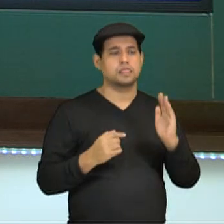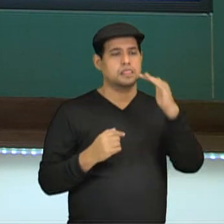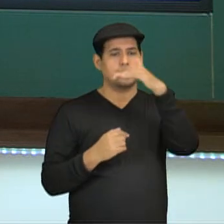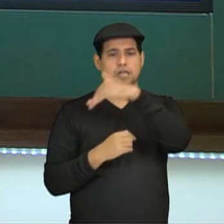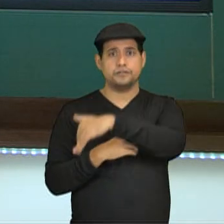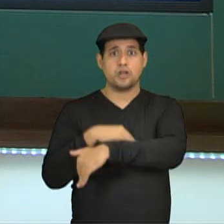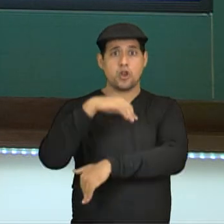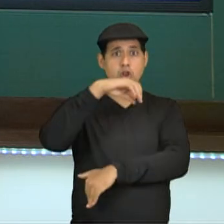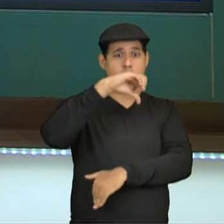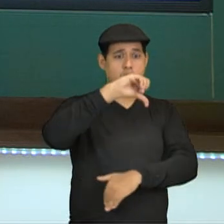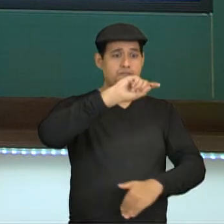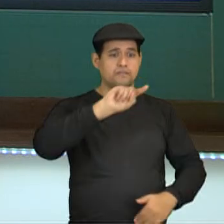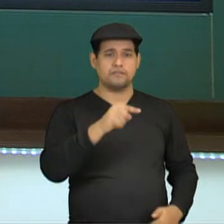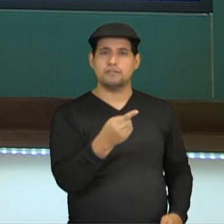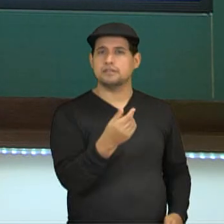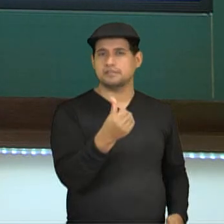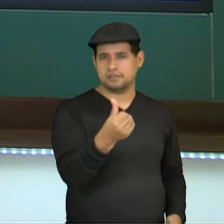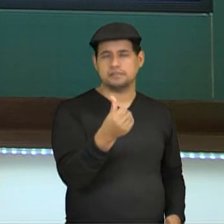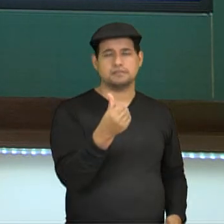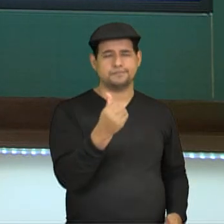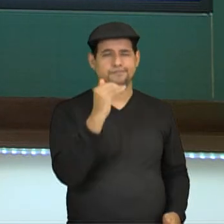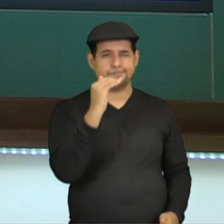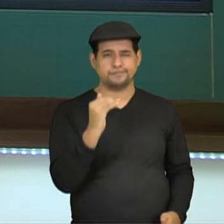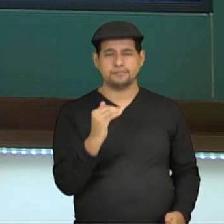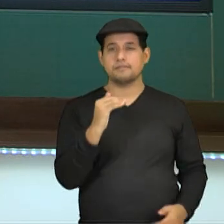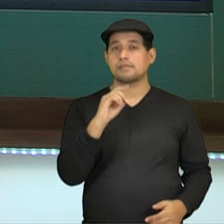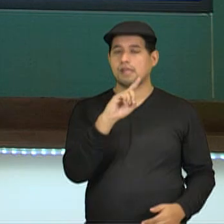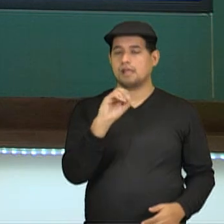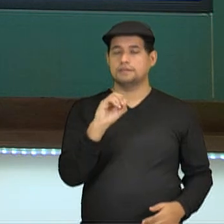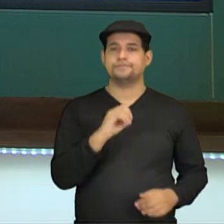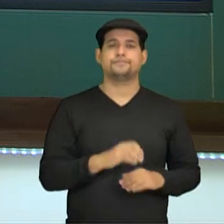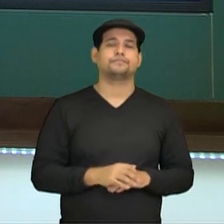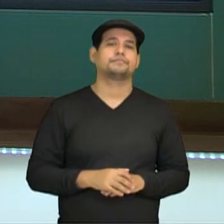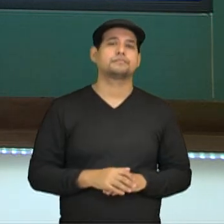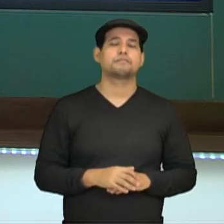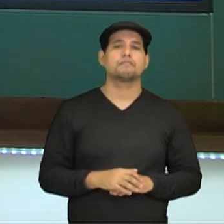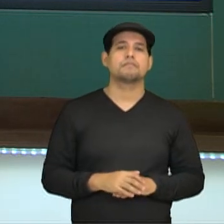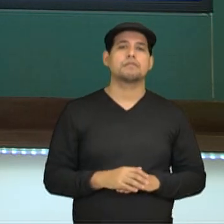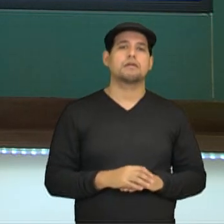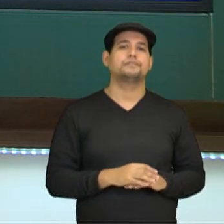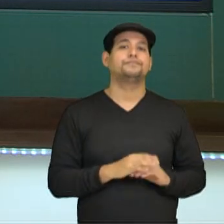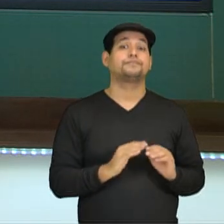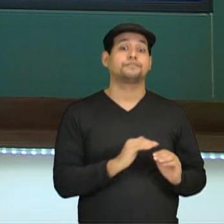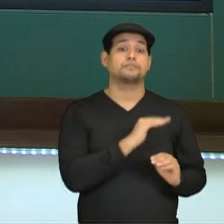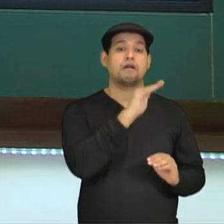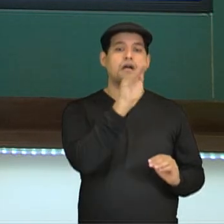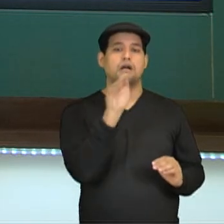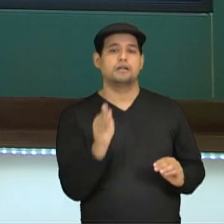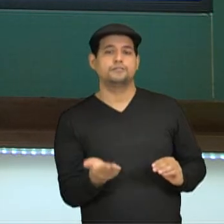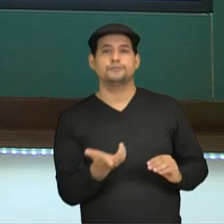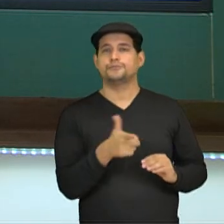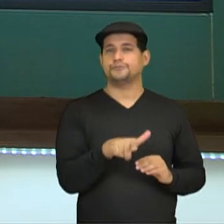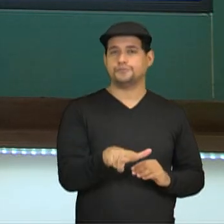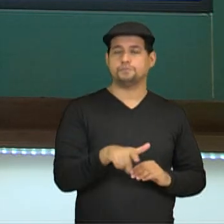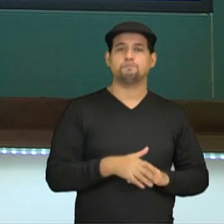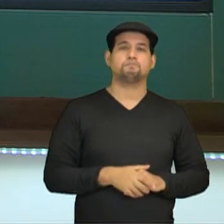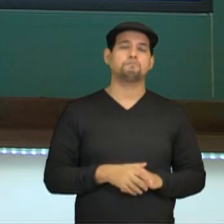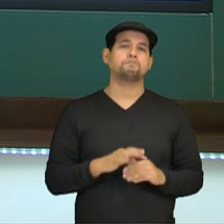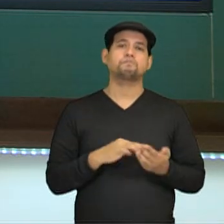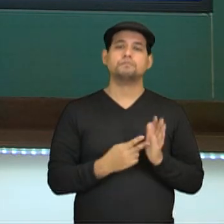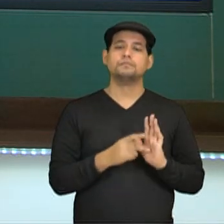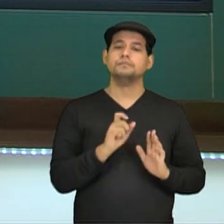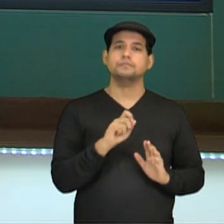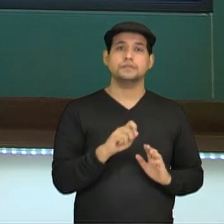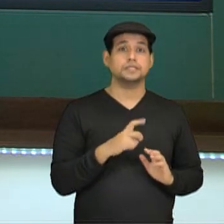de 9,6, um pouquinho abaixo de 10 graus. Passa por ela e depois passa novamente. Então,